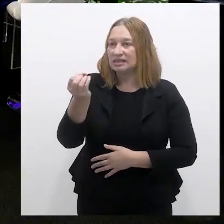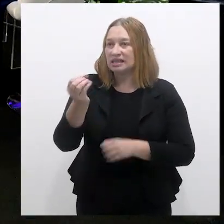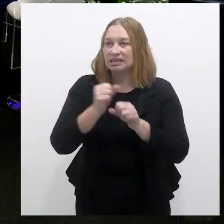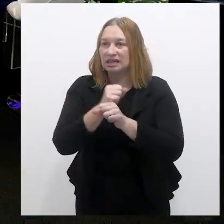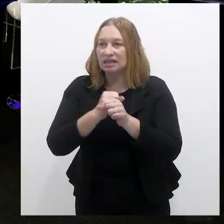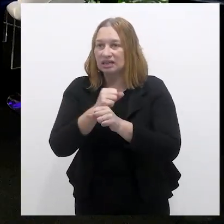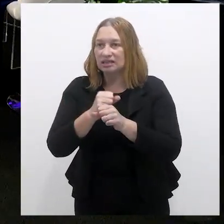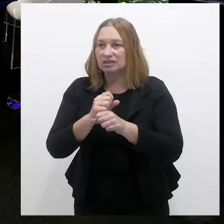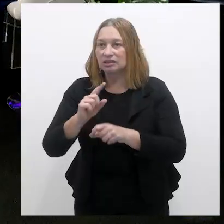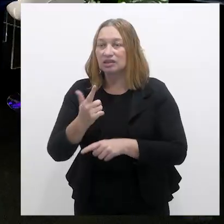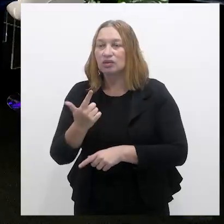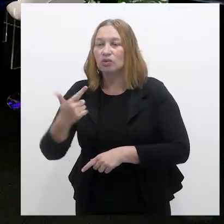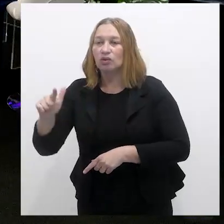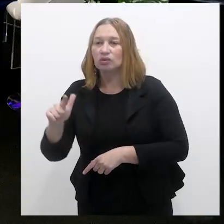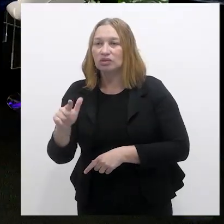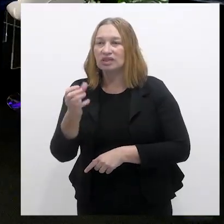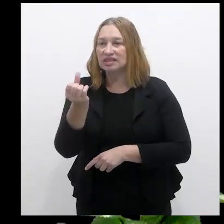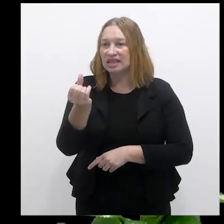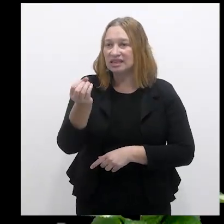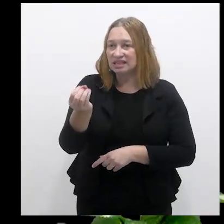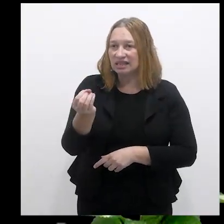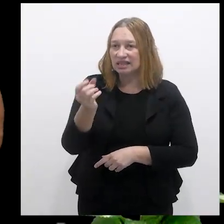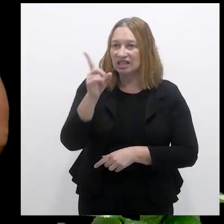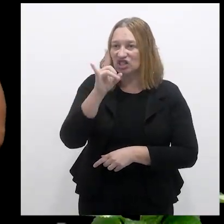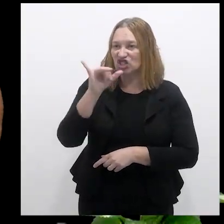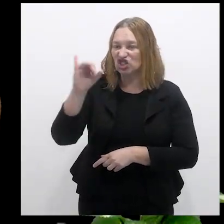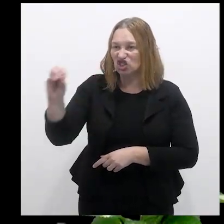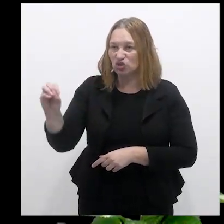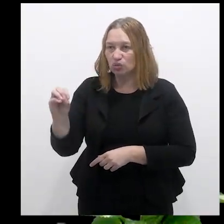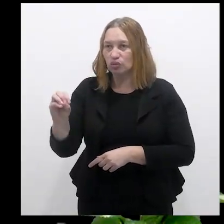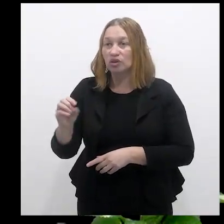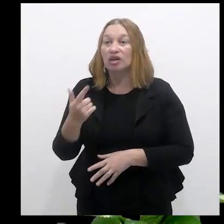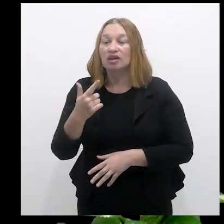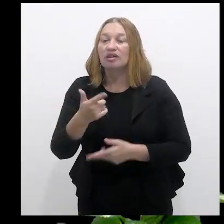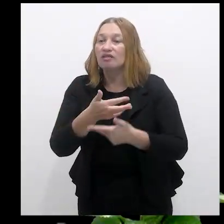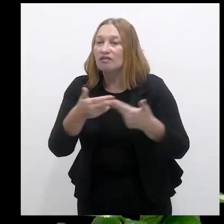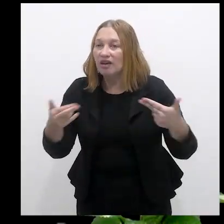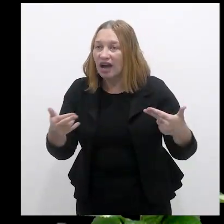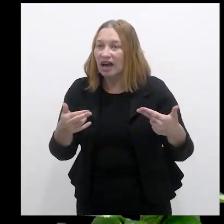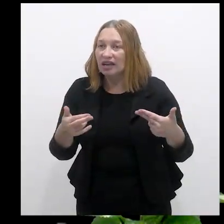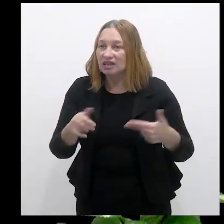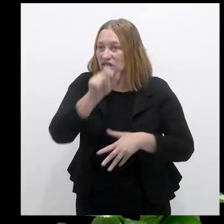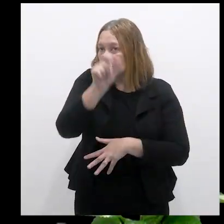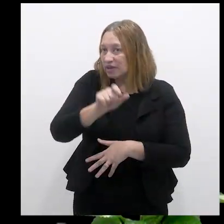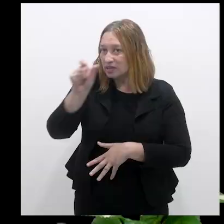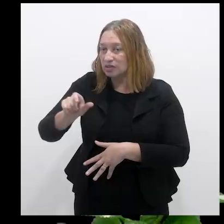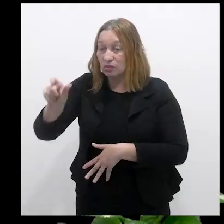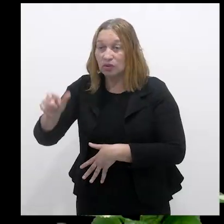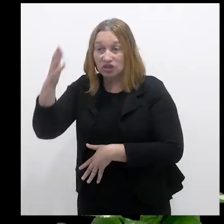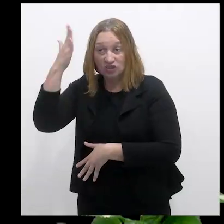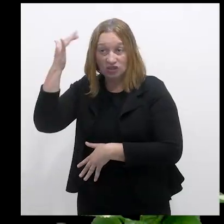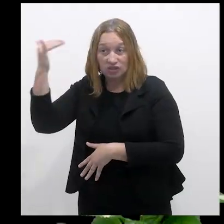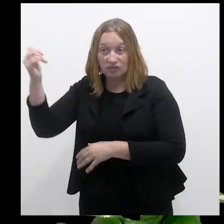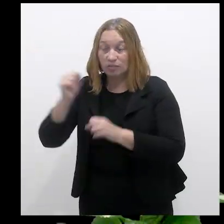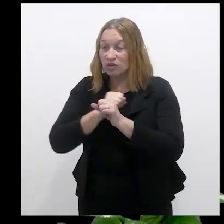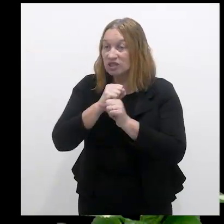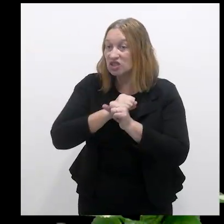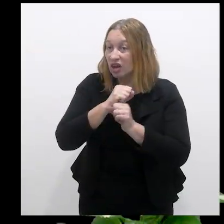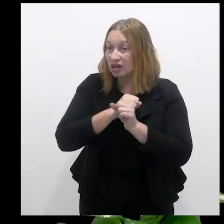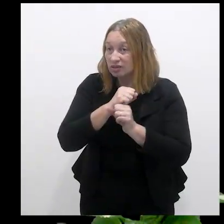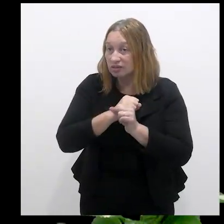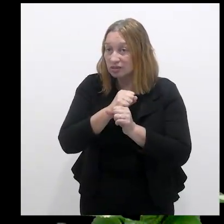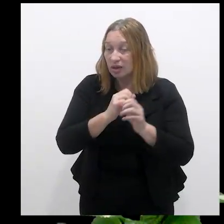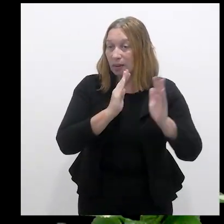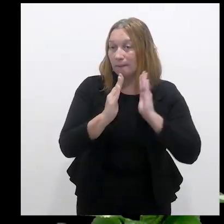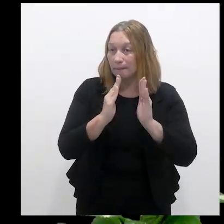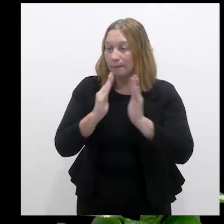ao Streaming, 60 anos em outros 60 discos. Olha só que legal, gente. Ele traz várias personalidades por